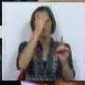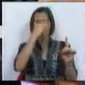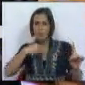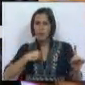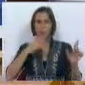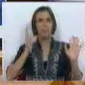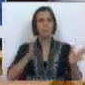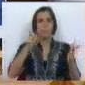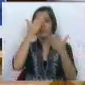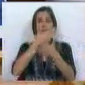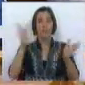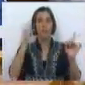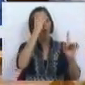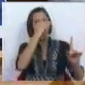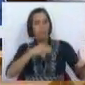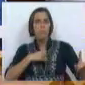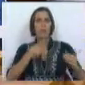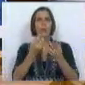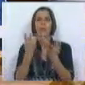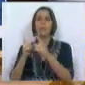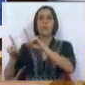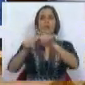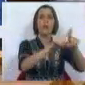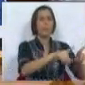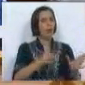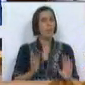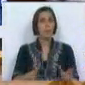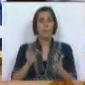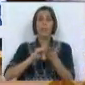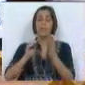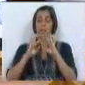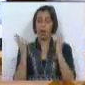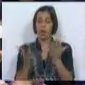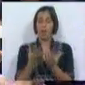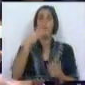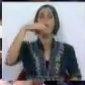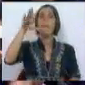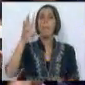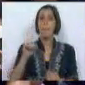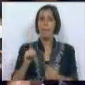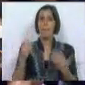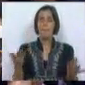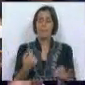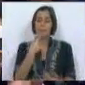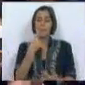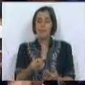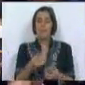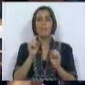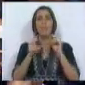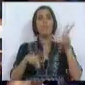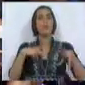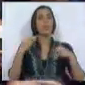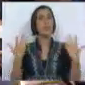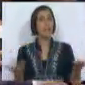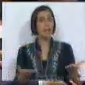lição de democracia, nem nenhuma lição de pluralidade. O Secretário-Geral do Partido Socialista falou na